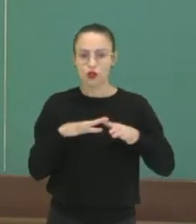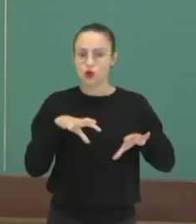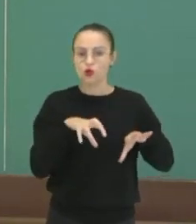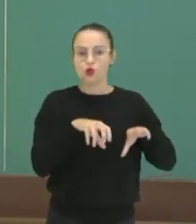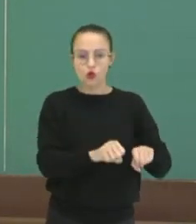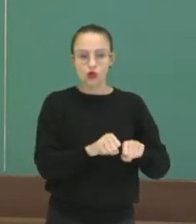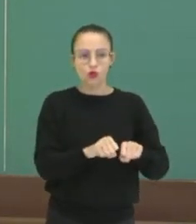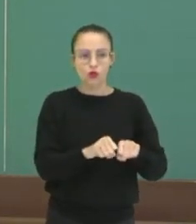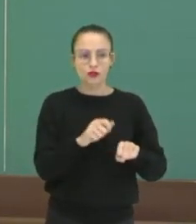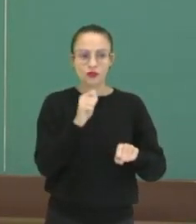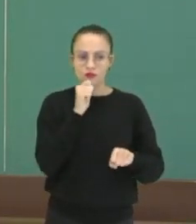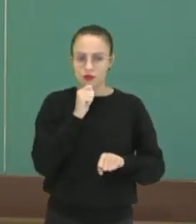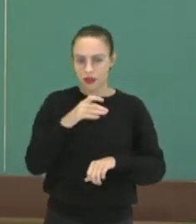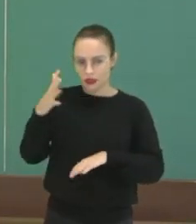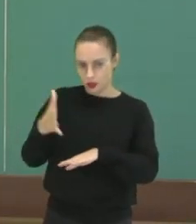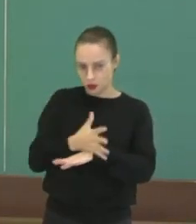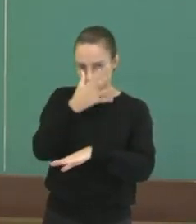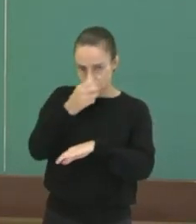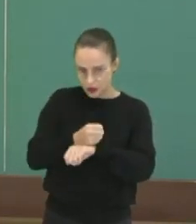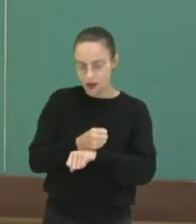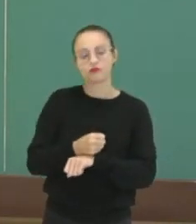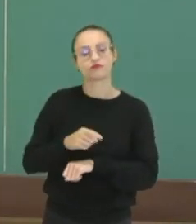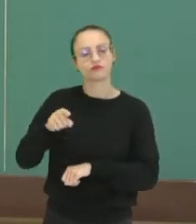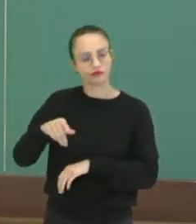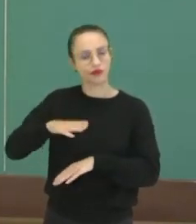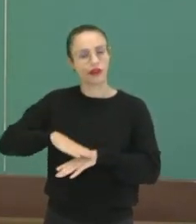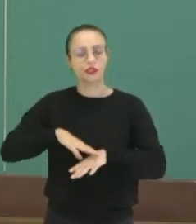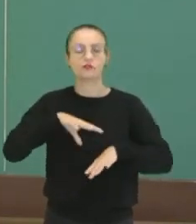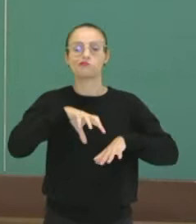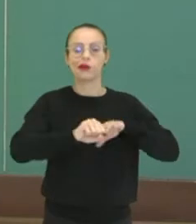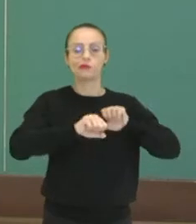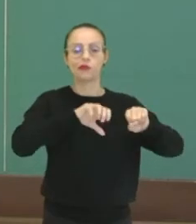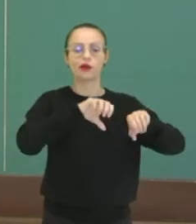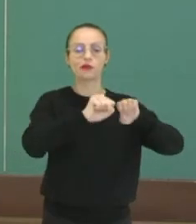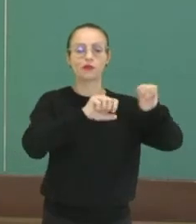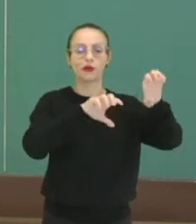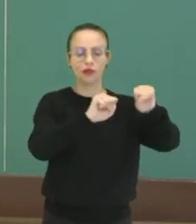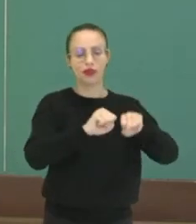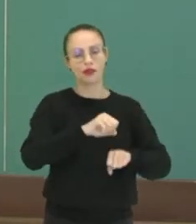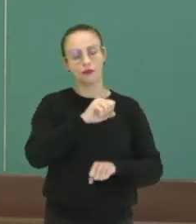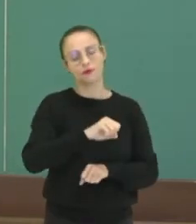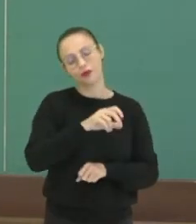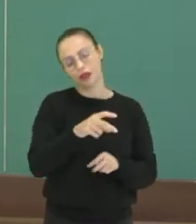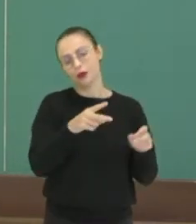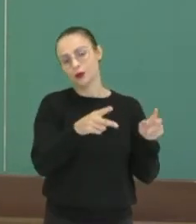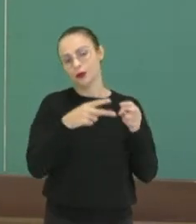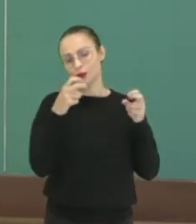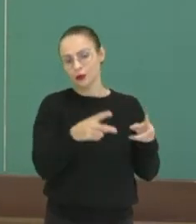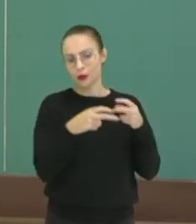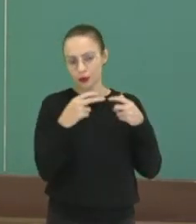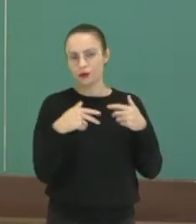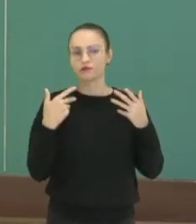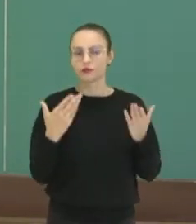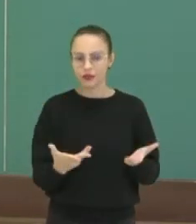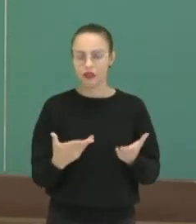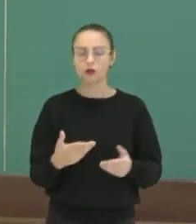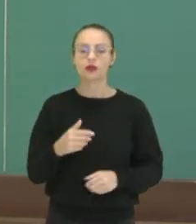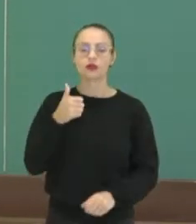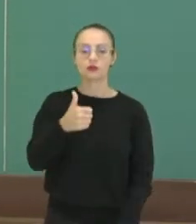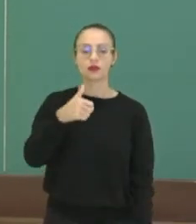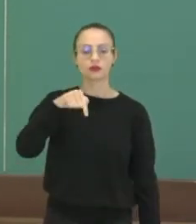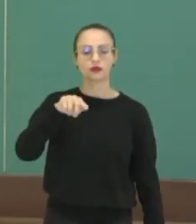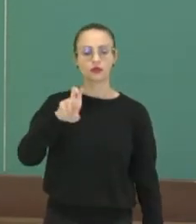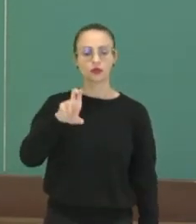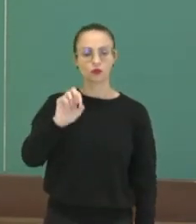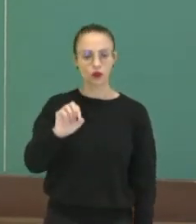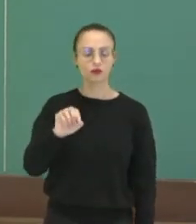ocupação da colonização, então eles acabaram avançando em busca de novos recursos, né? E aí, em 1750,